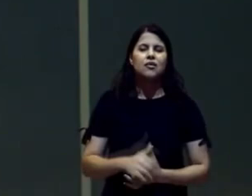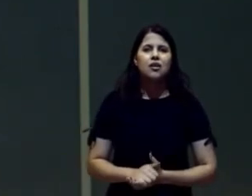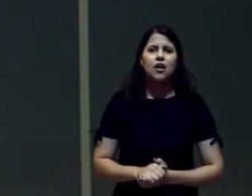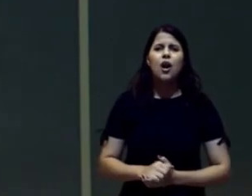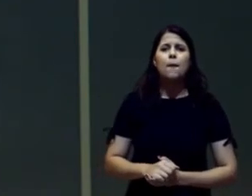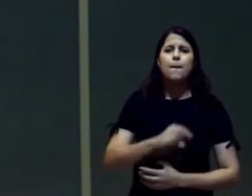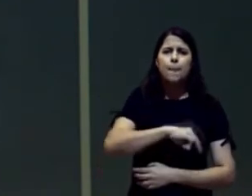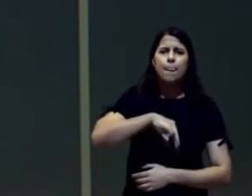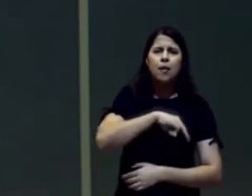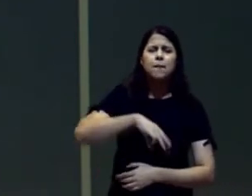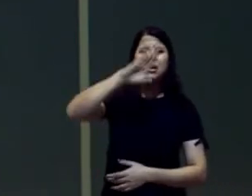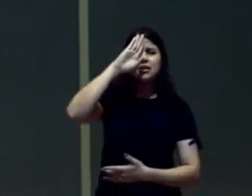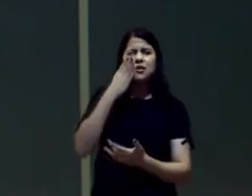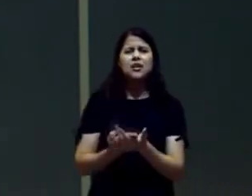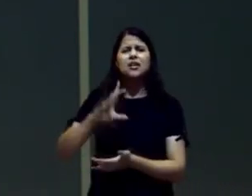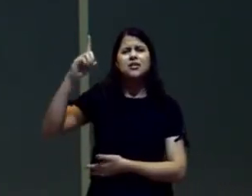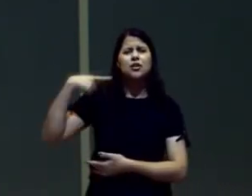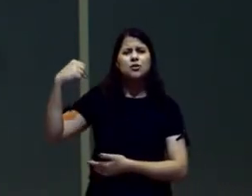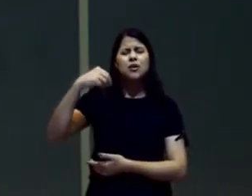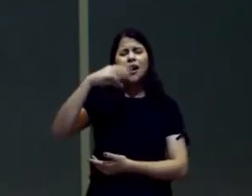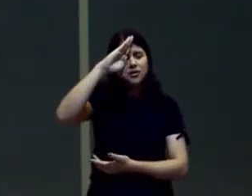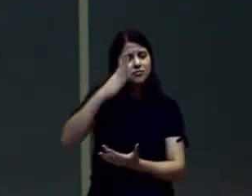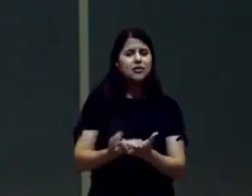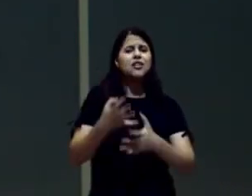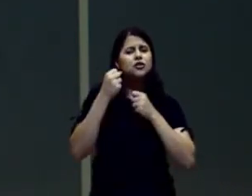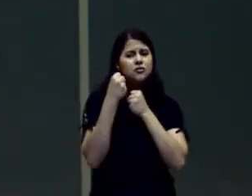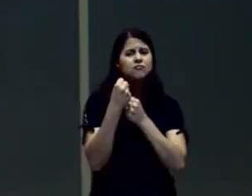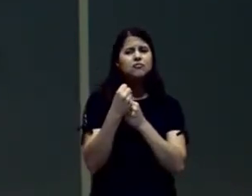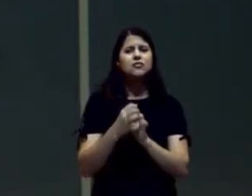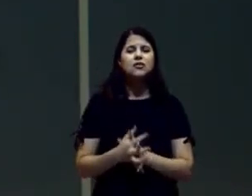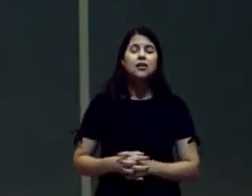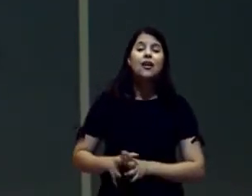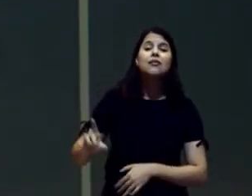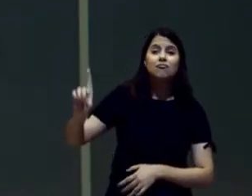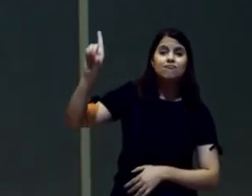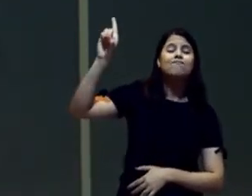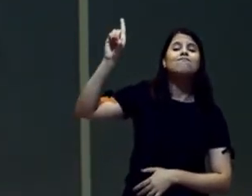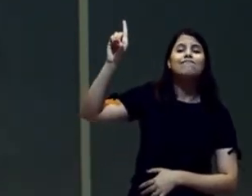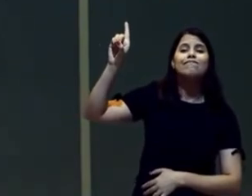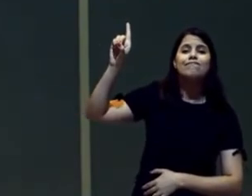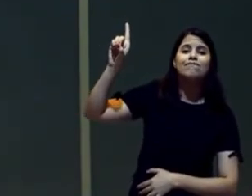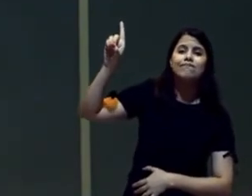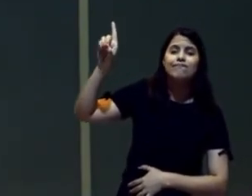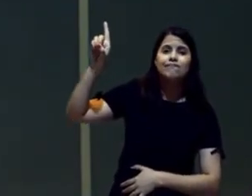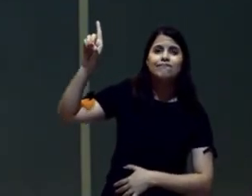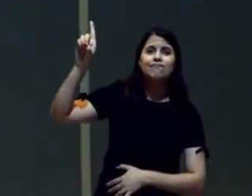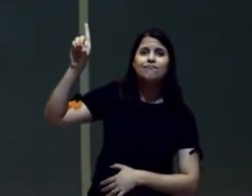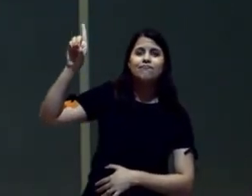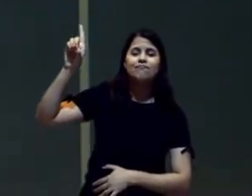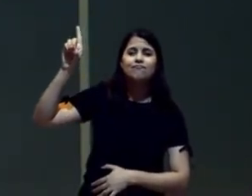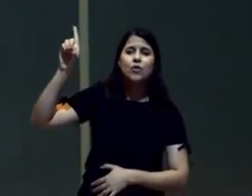missionária, no propósito missionário. Deus está, Deus está abrindo